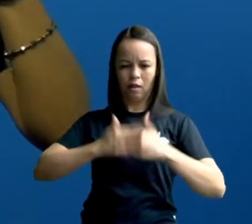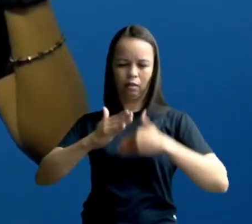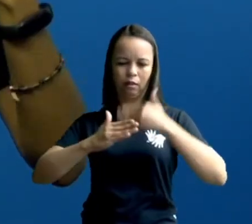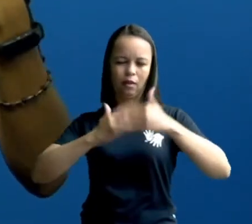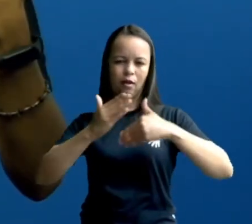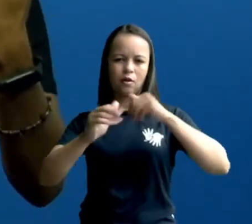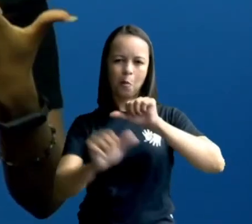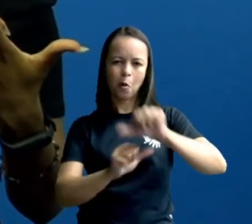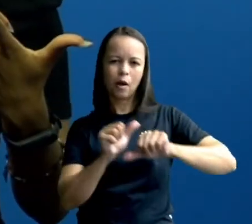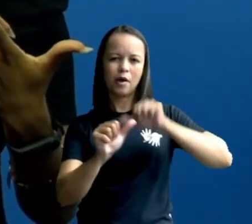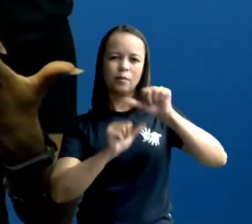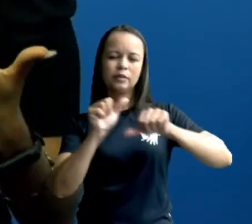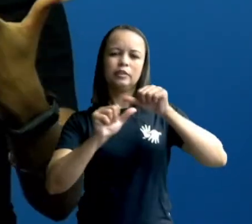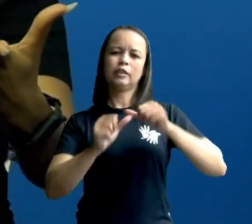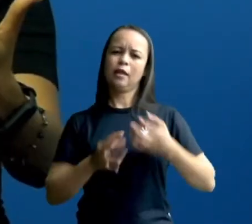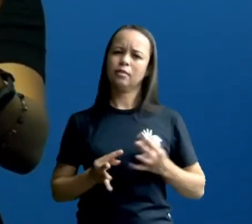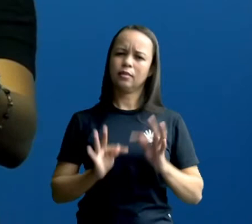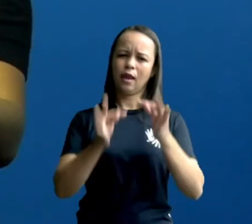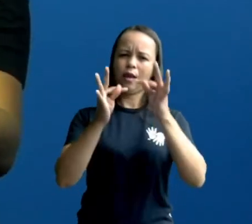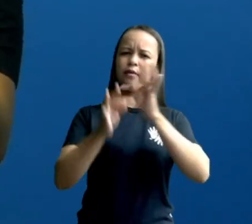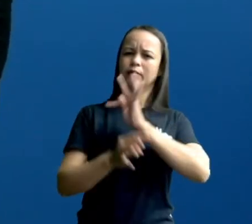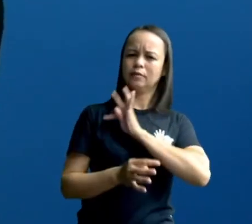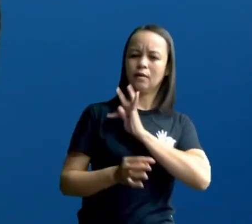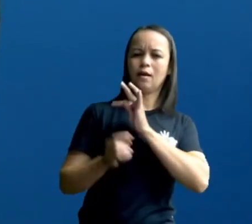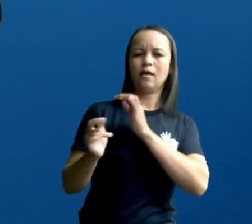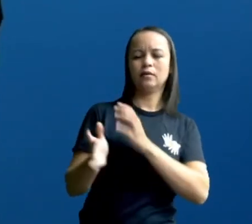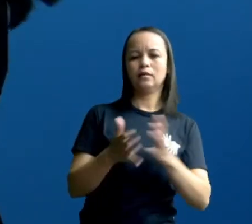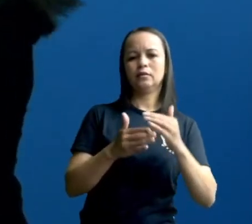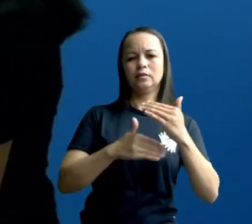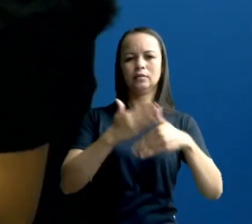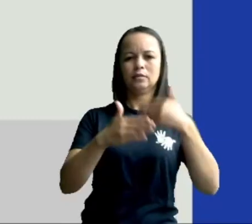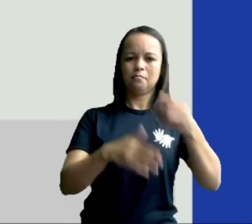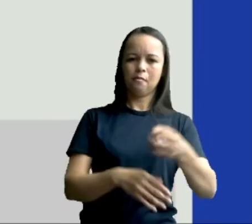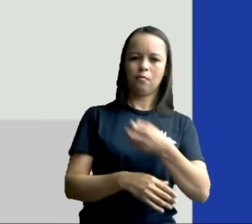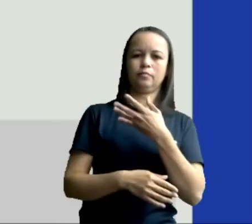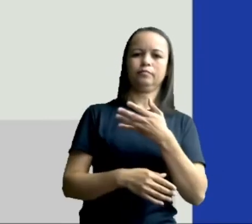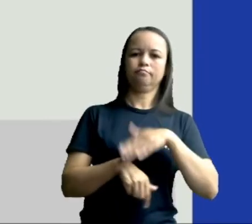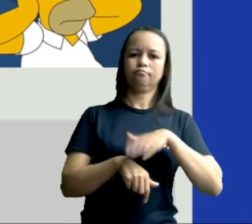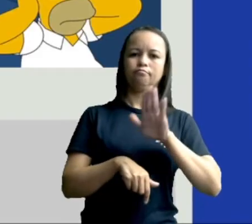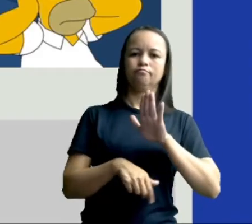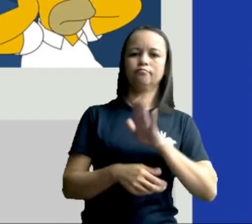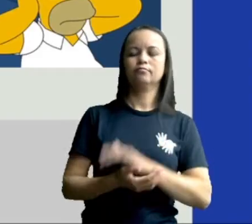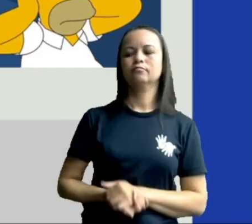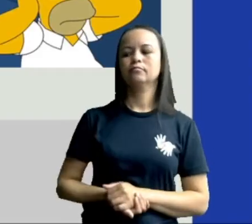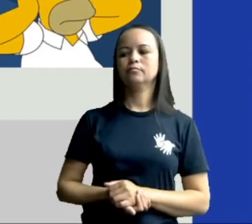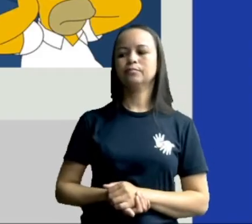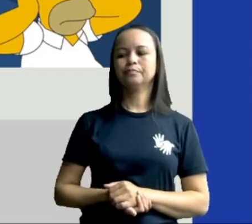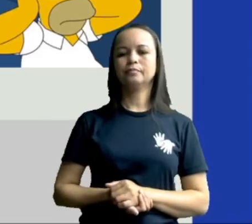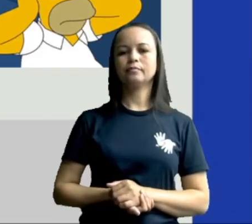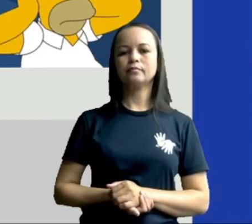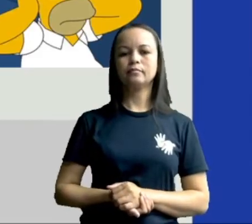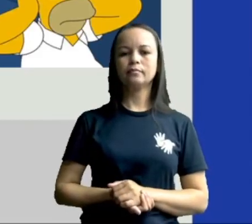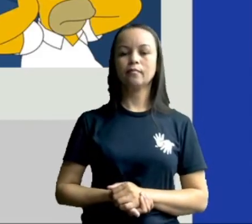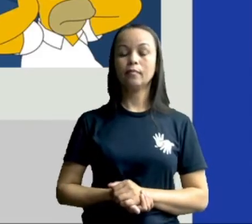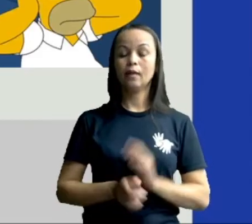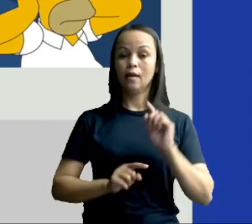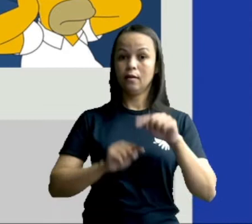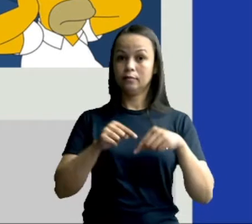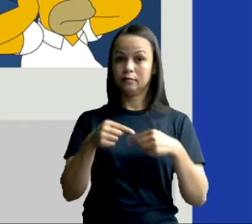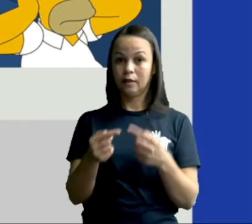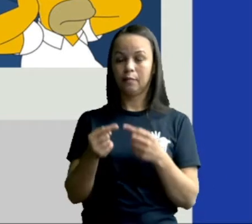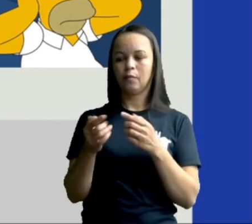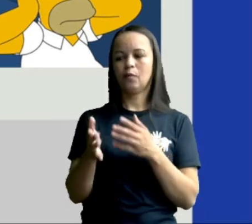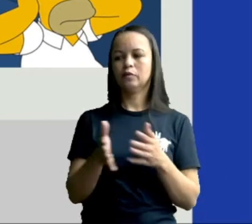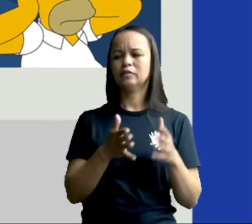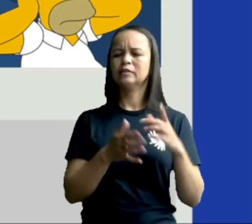vai se criando outras técnicas até se modernizar mais ainda. Vamos lá. Depois veio